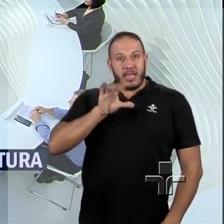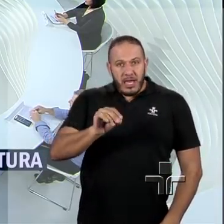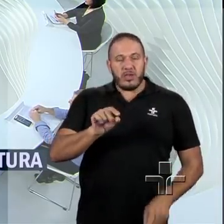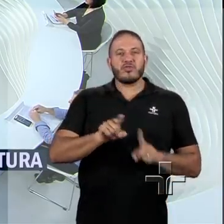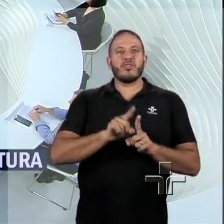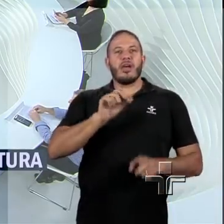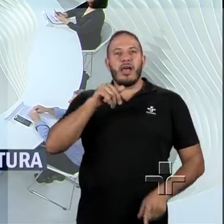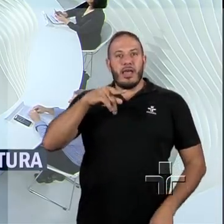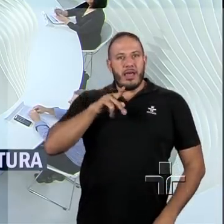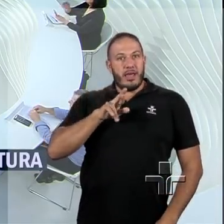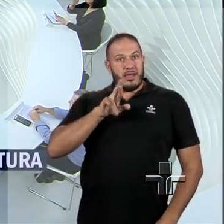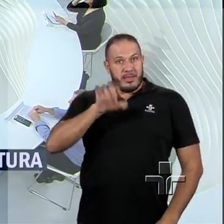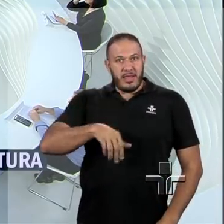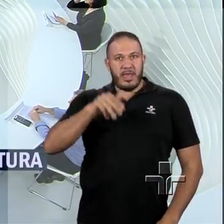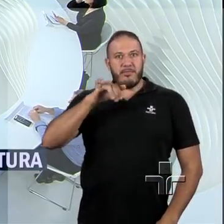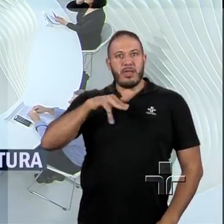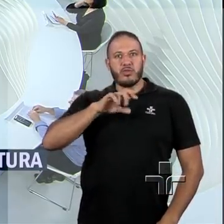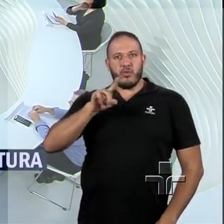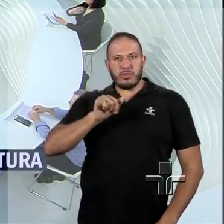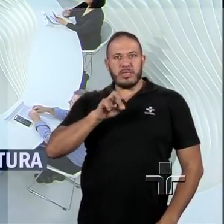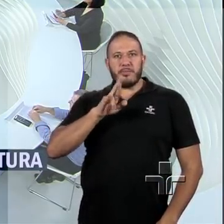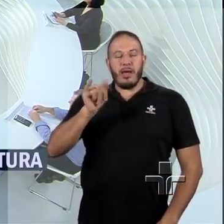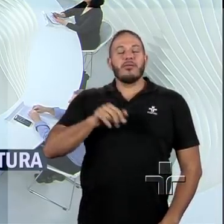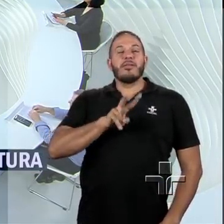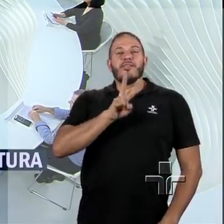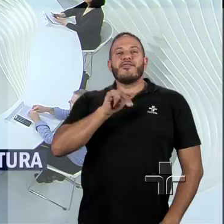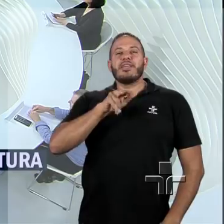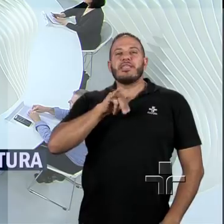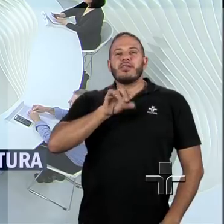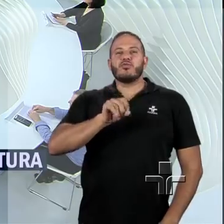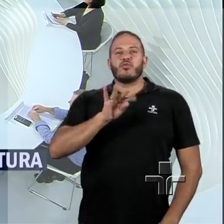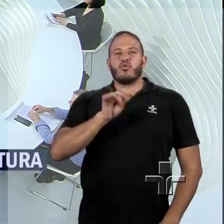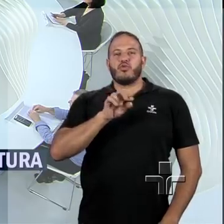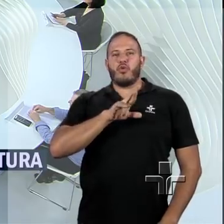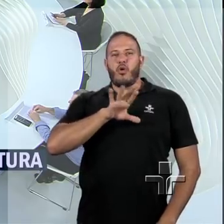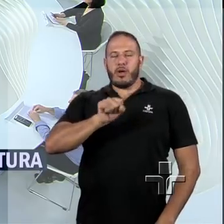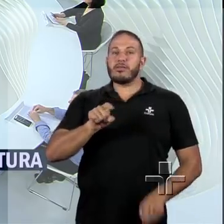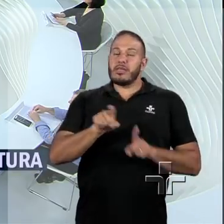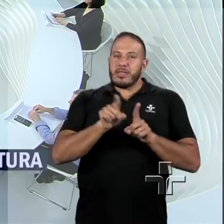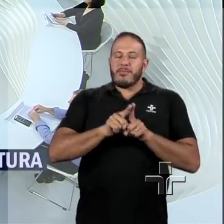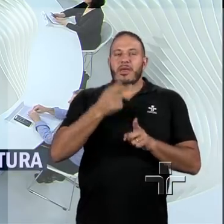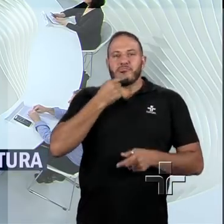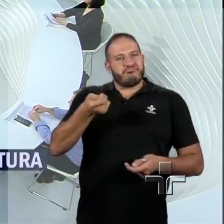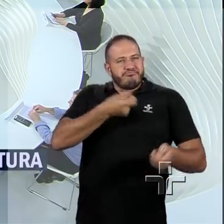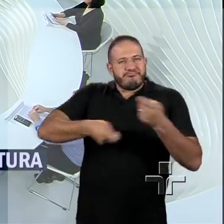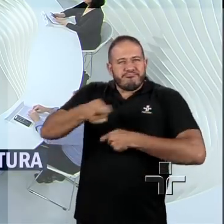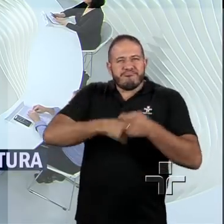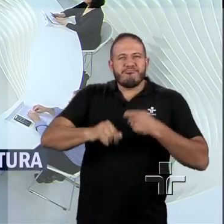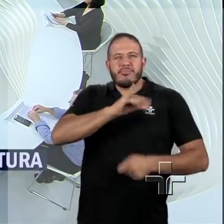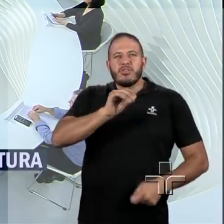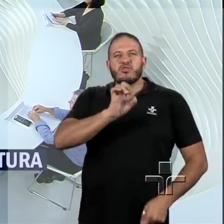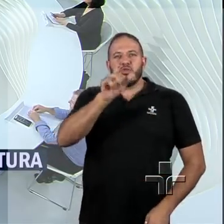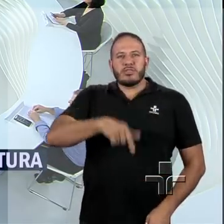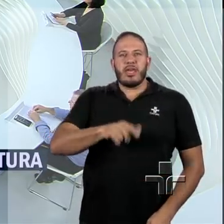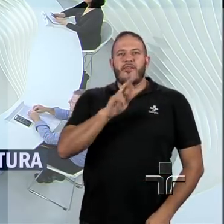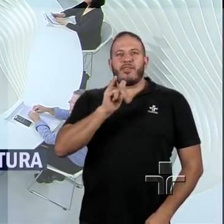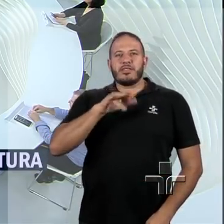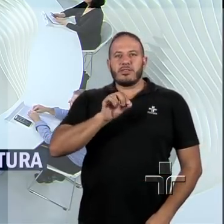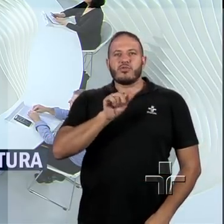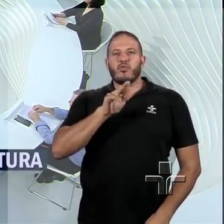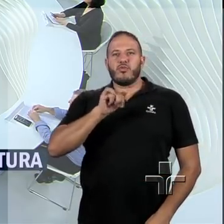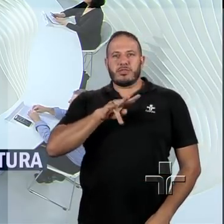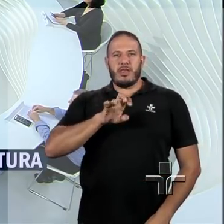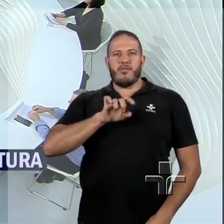André Laos Mendonça de Barros e Vinícius Torres Freire. E também pelo economista José Francisco Gonçalves.